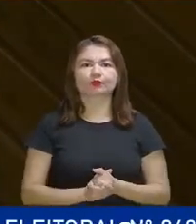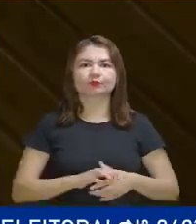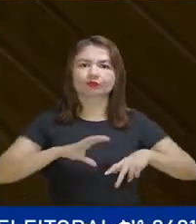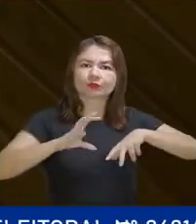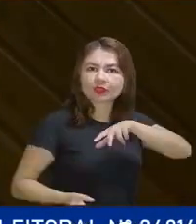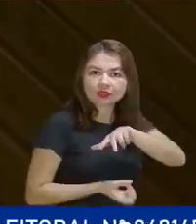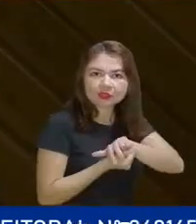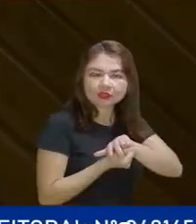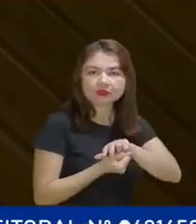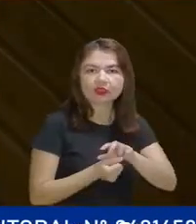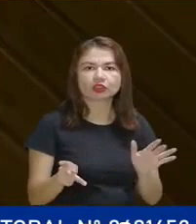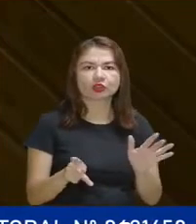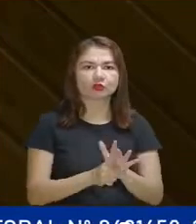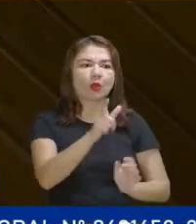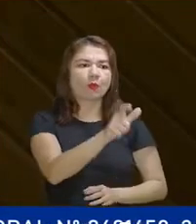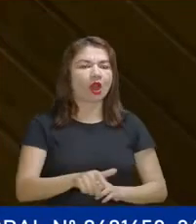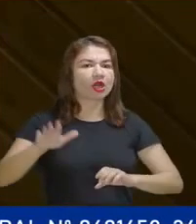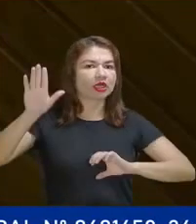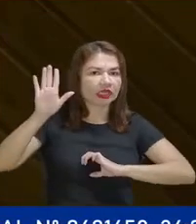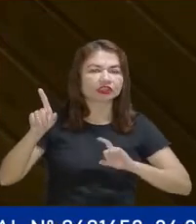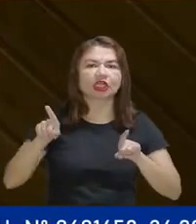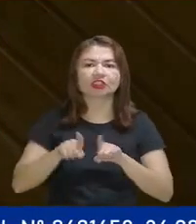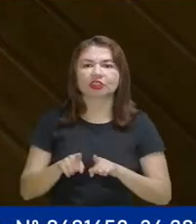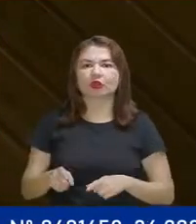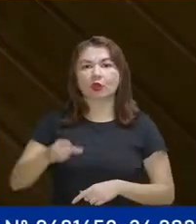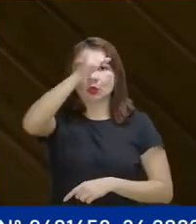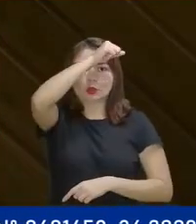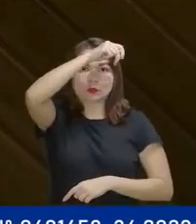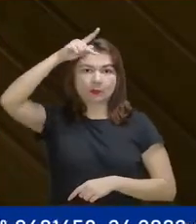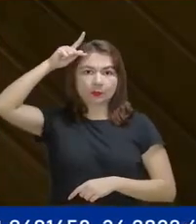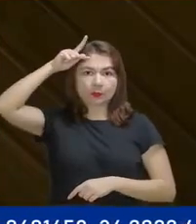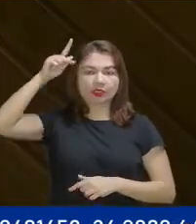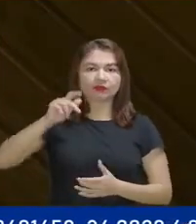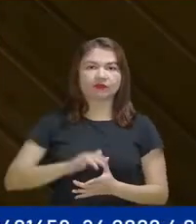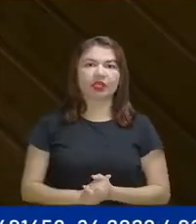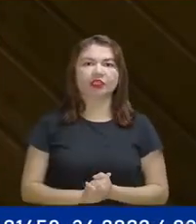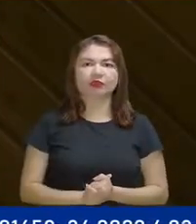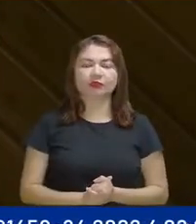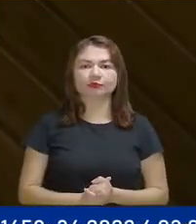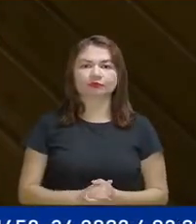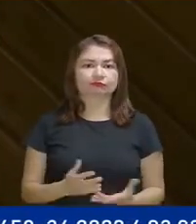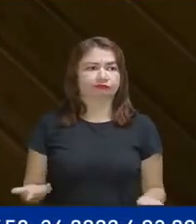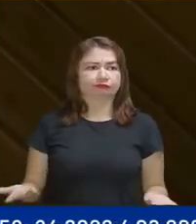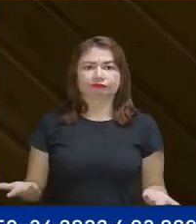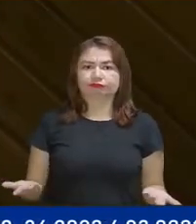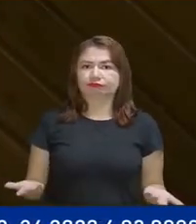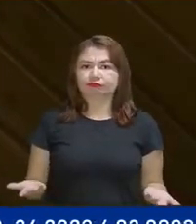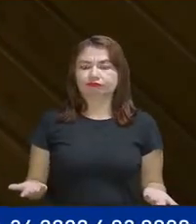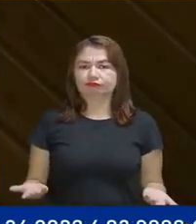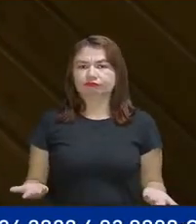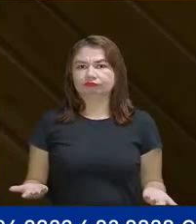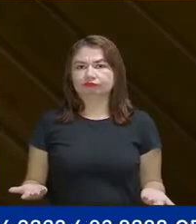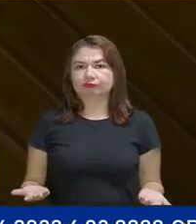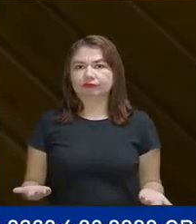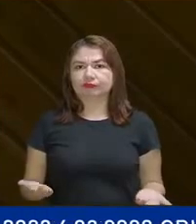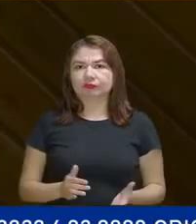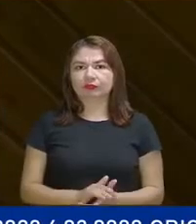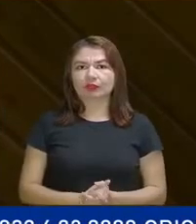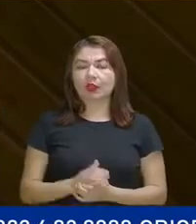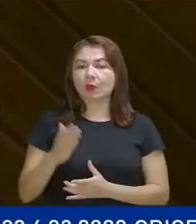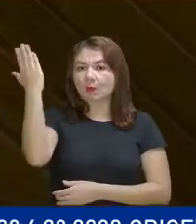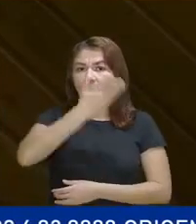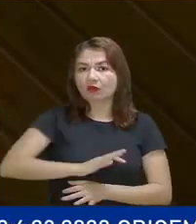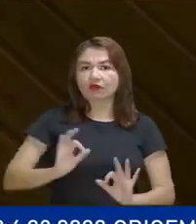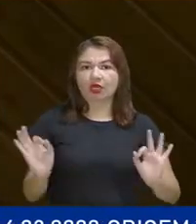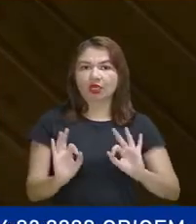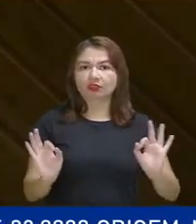fraudes pretensamente atribuídas a ela e ao prefeito João da Silva Costa não vieram necessariamente